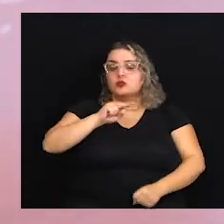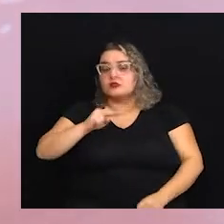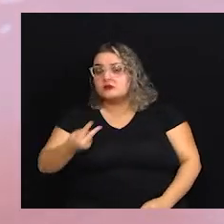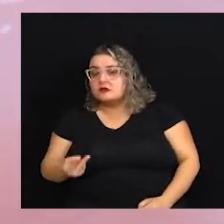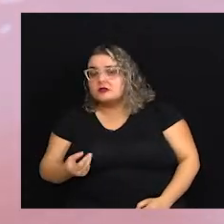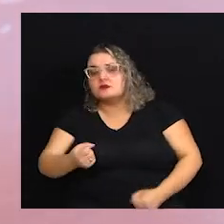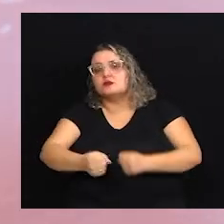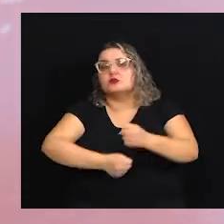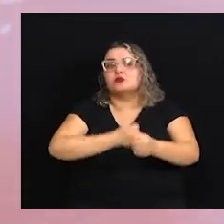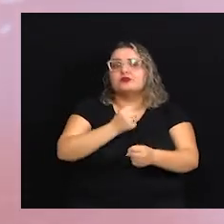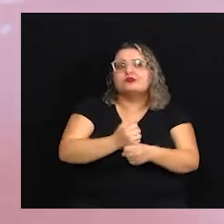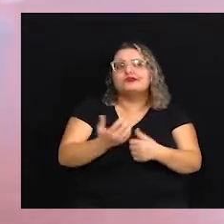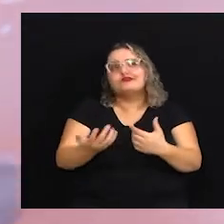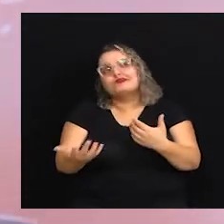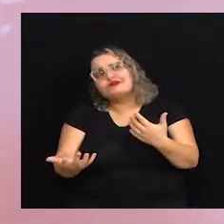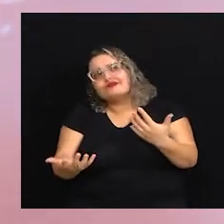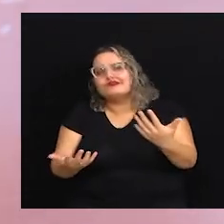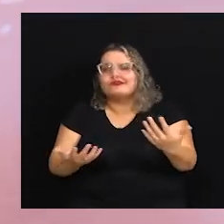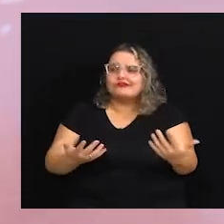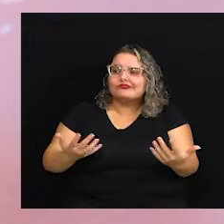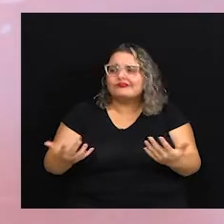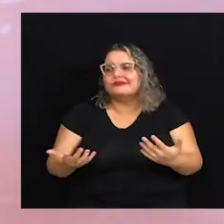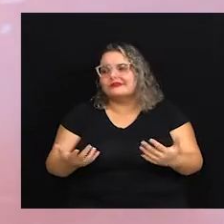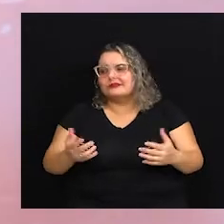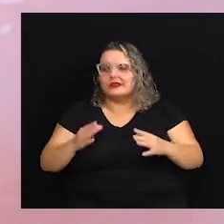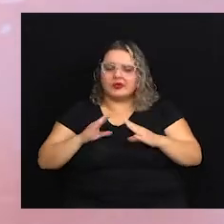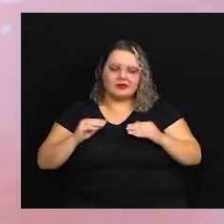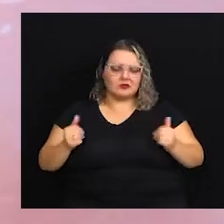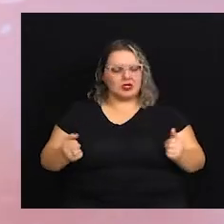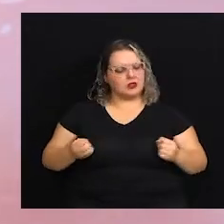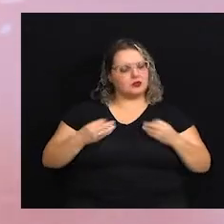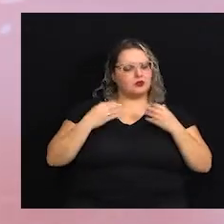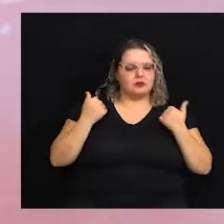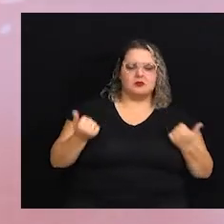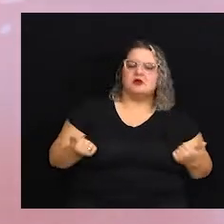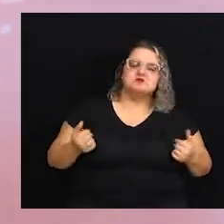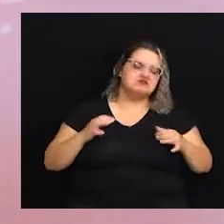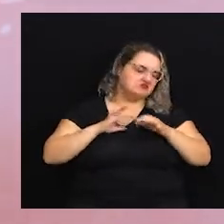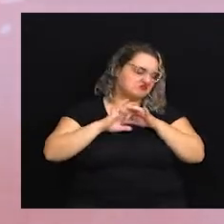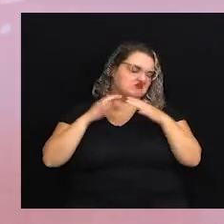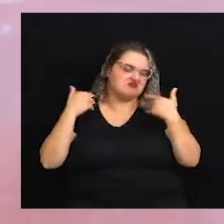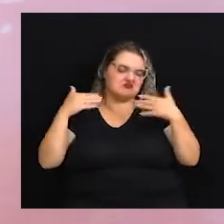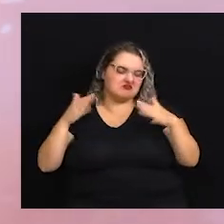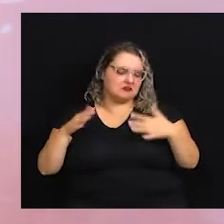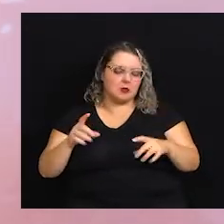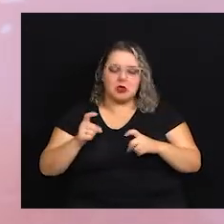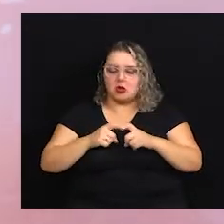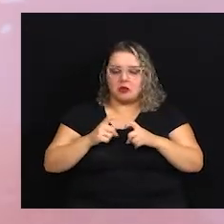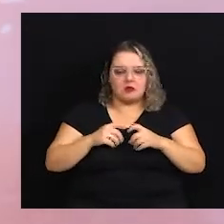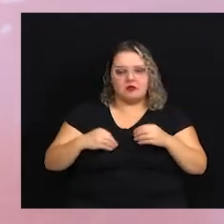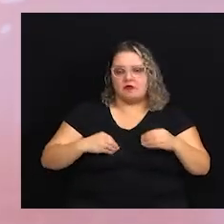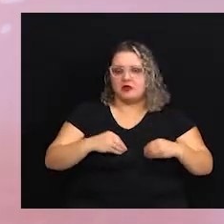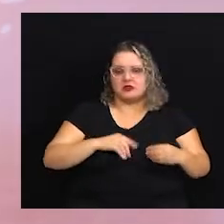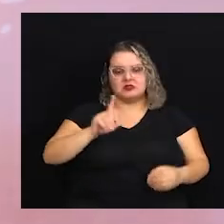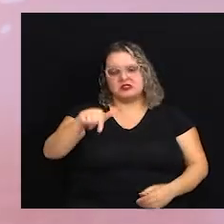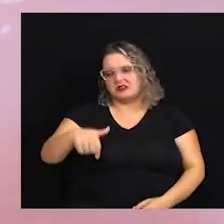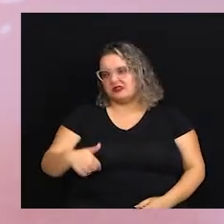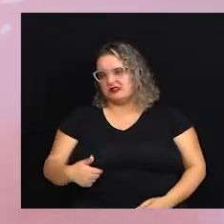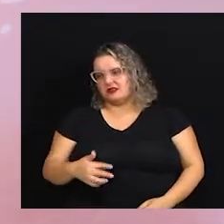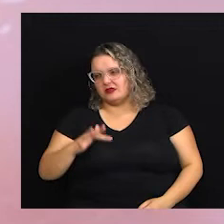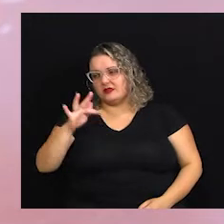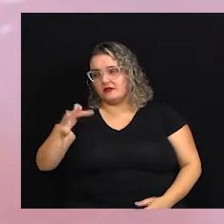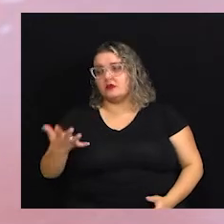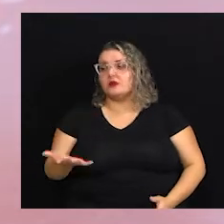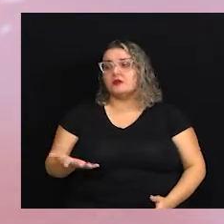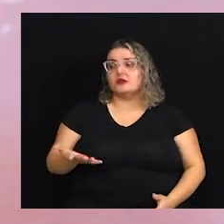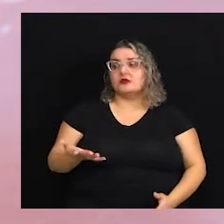2 vezes por ano, porque acaba ficando dá aquela relaxada, né, "Agora eu tô bem, vou deixar para ir ao médico depois, para fazer os exames